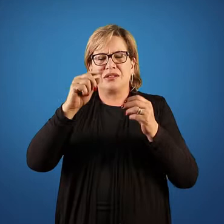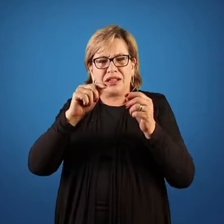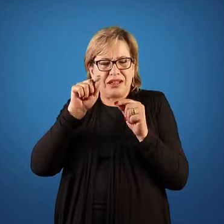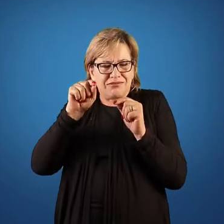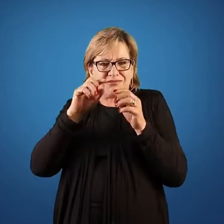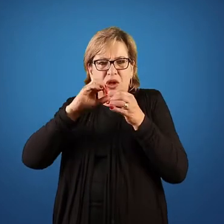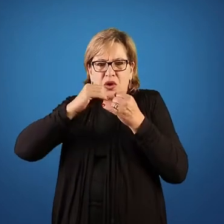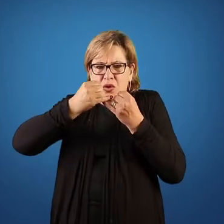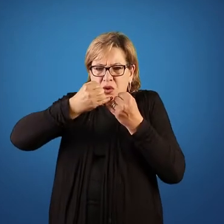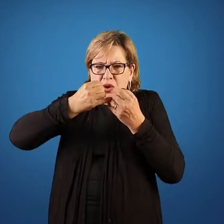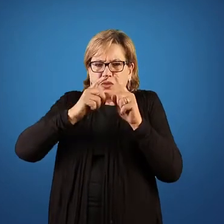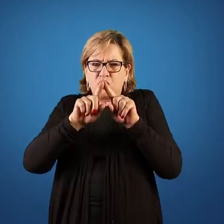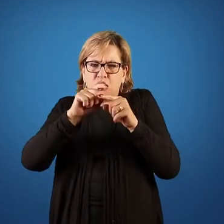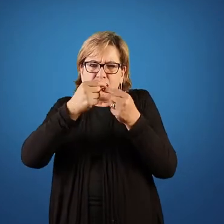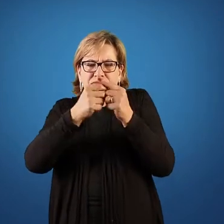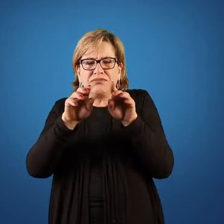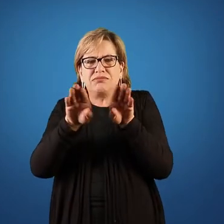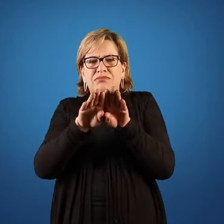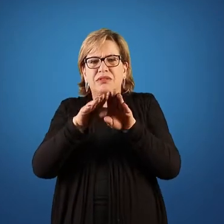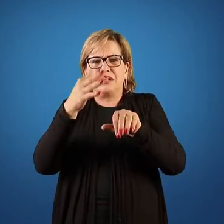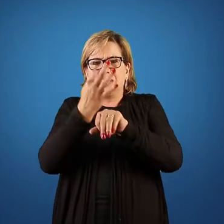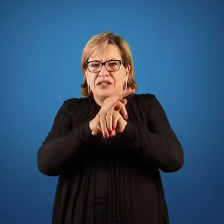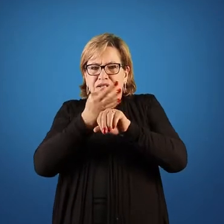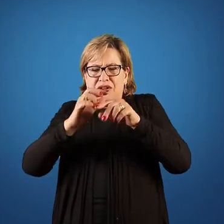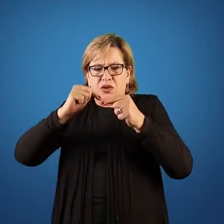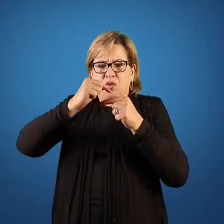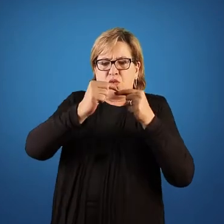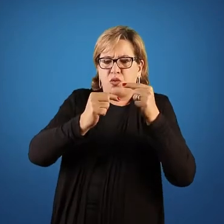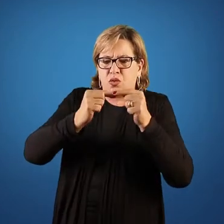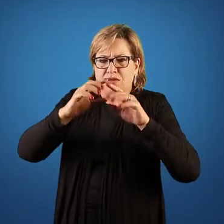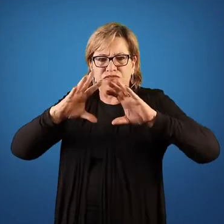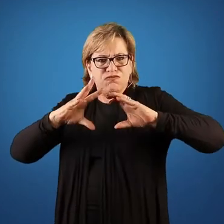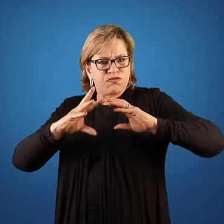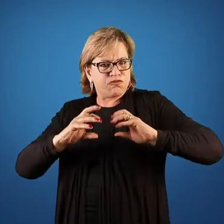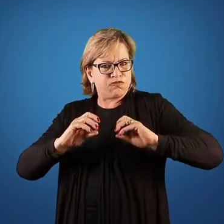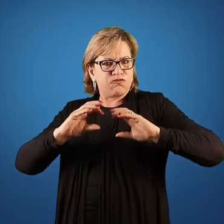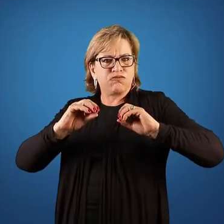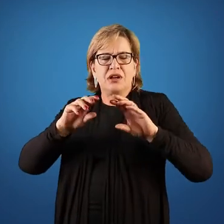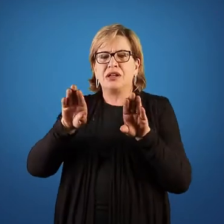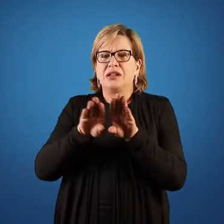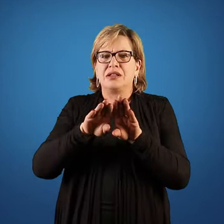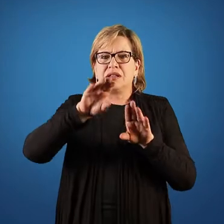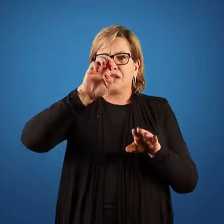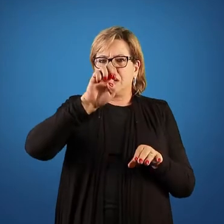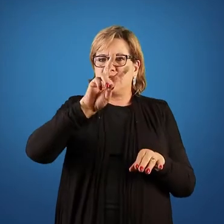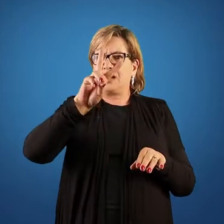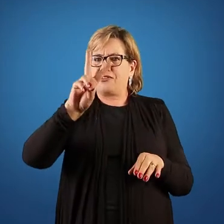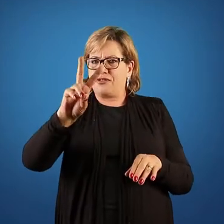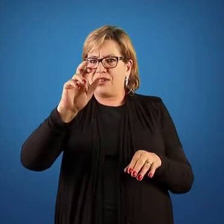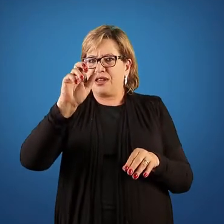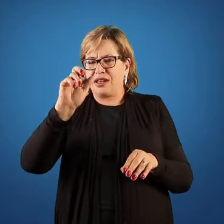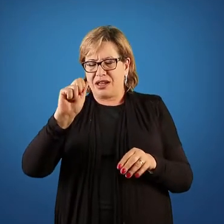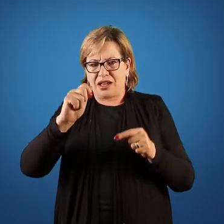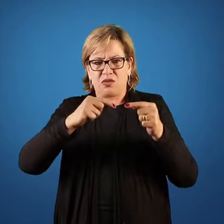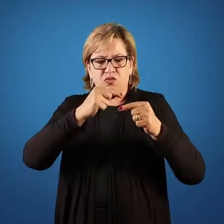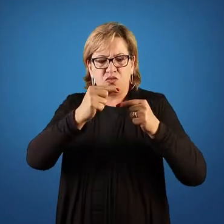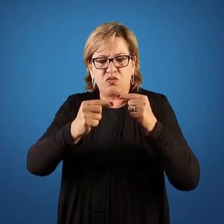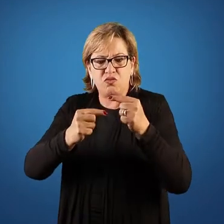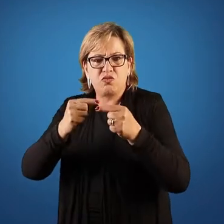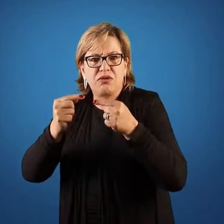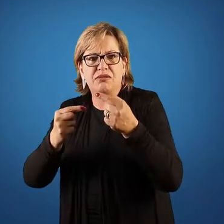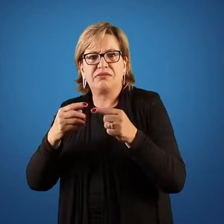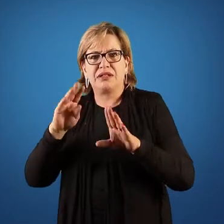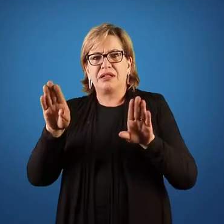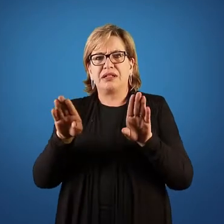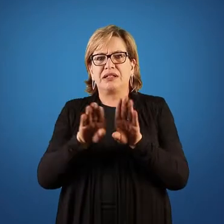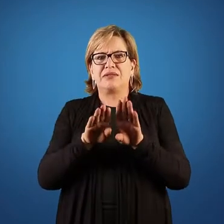nylon, uma barra de ferro revestida com EVA e fita silver tape e